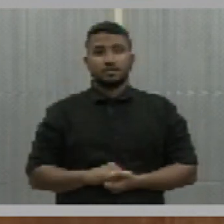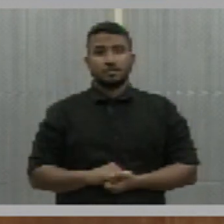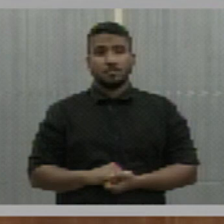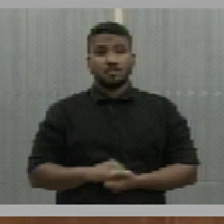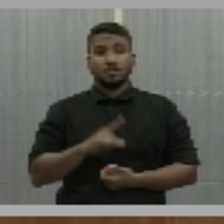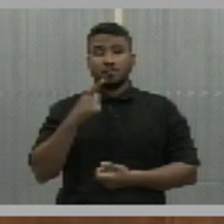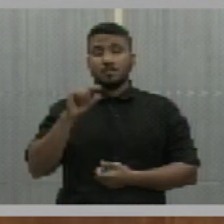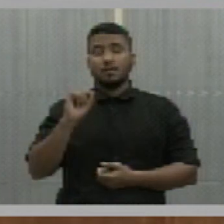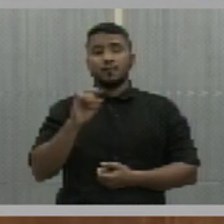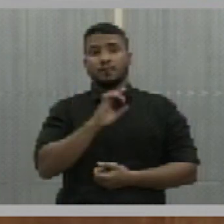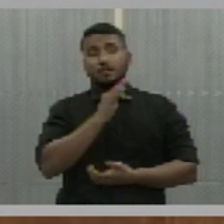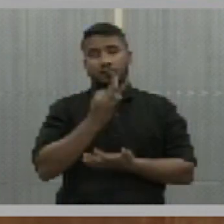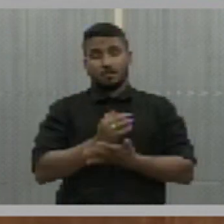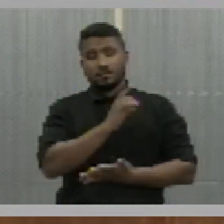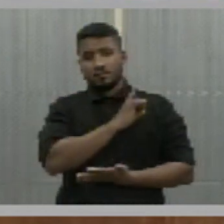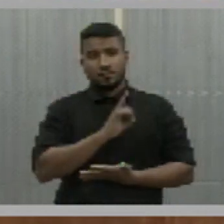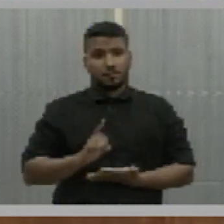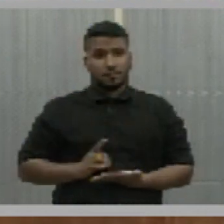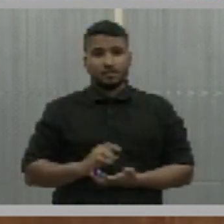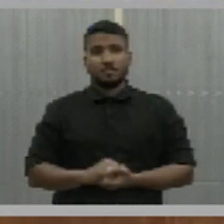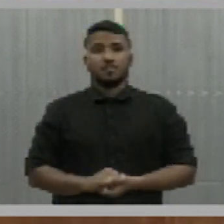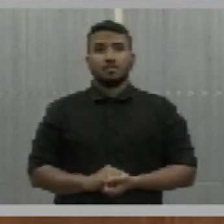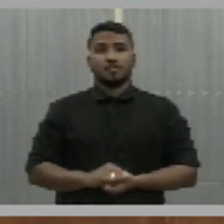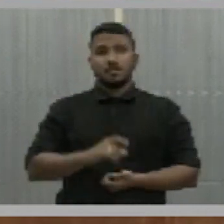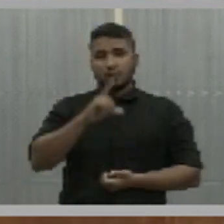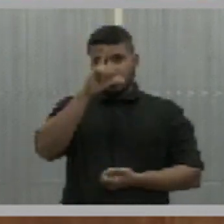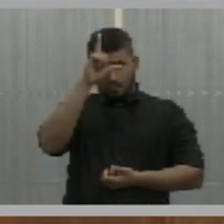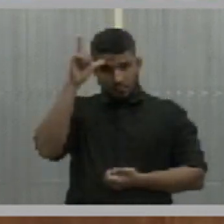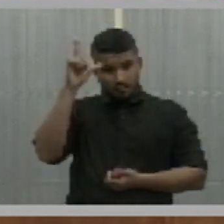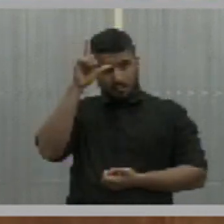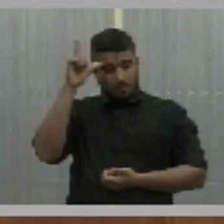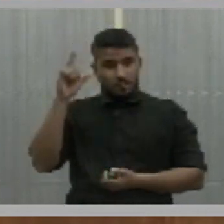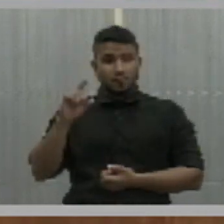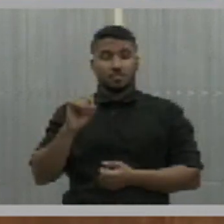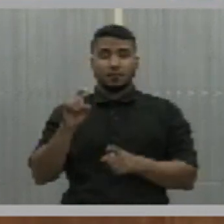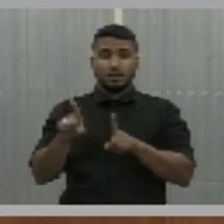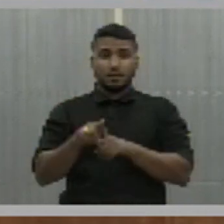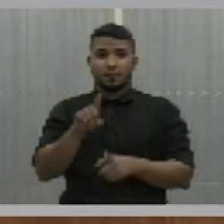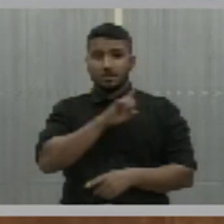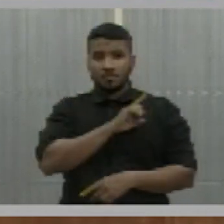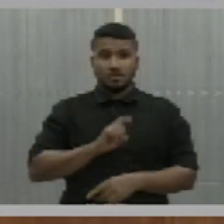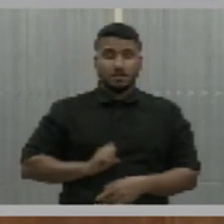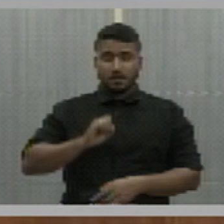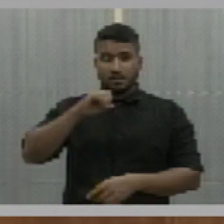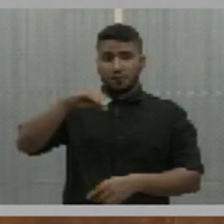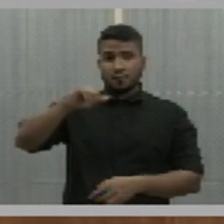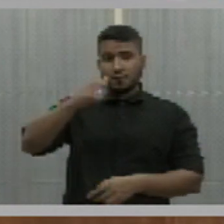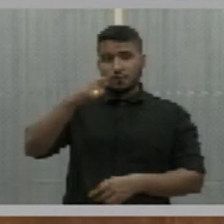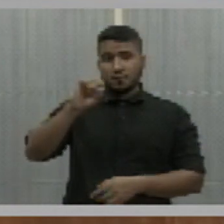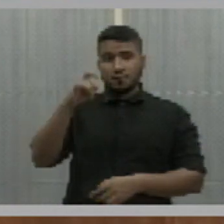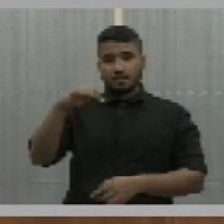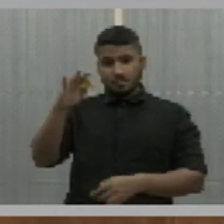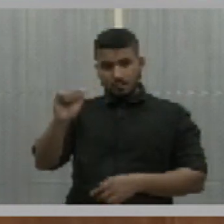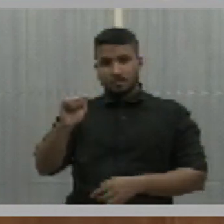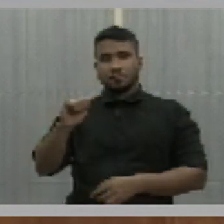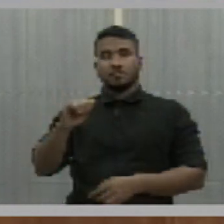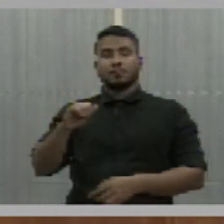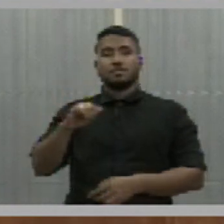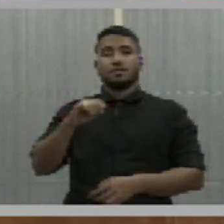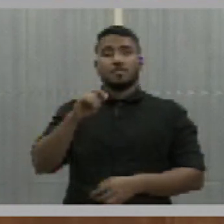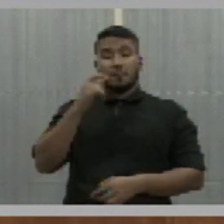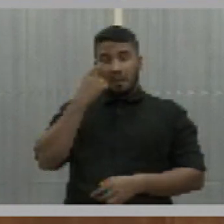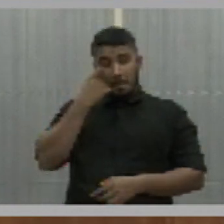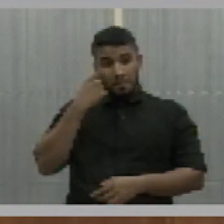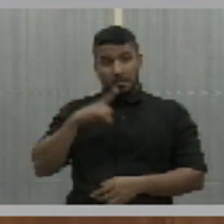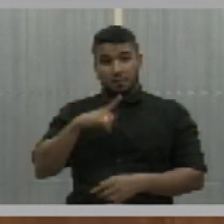E justificadas as ausências dos senhores deputados Francisco Lima e da senhora deputada Gracinha Monsanto, realizou-se a 8ª sessão ordinária da